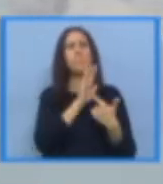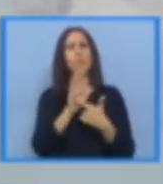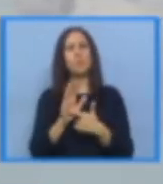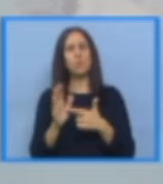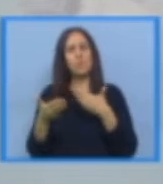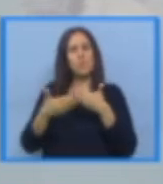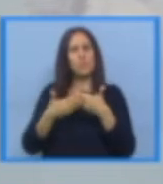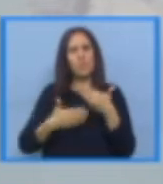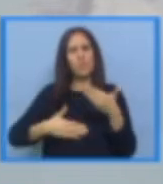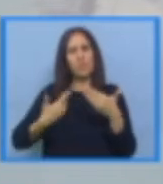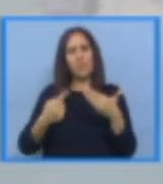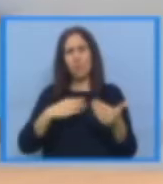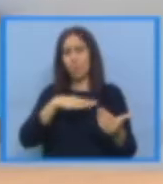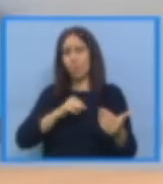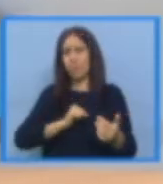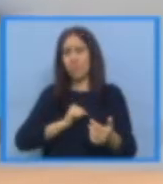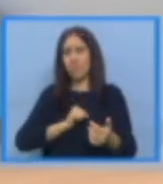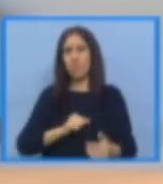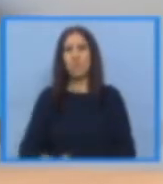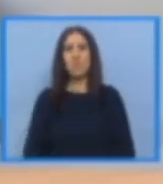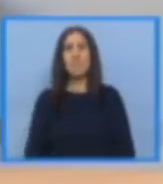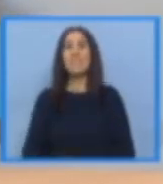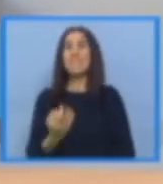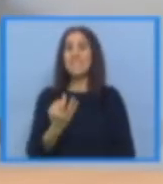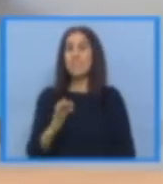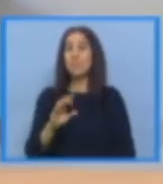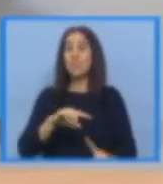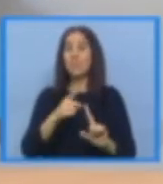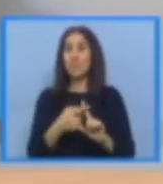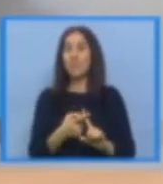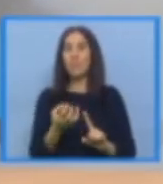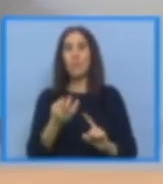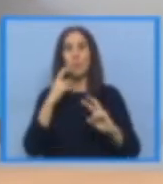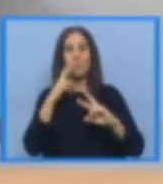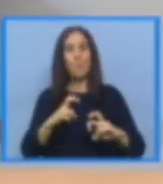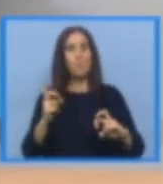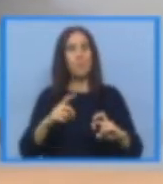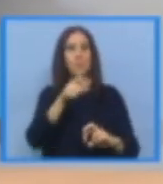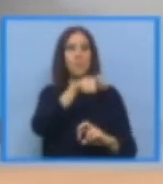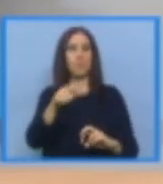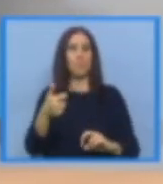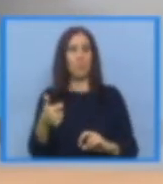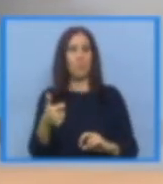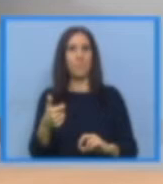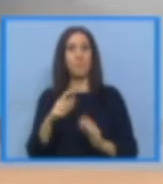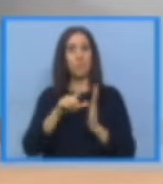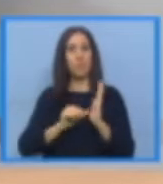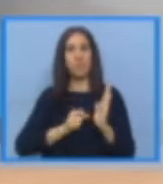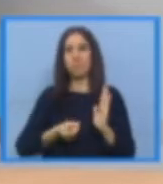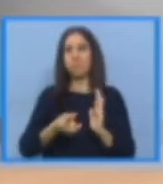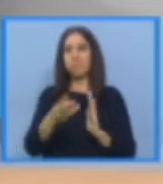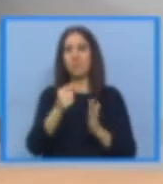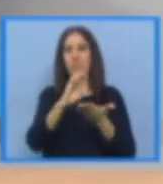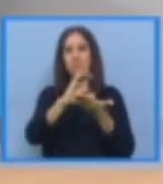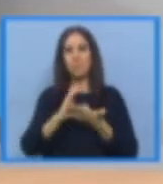fechadinhos aqui no nosso mundo? Sim, apesar de este ano também ter sido um ano de descobrir tanta gente boa. Muitos dos nossos projetos são financiados